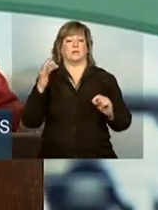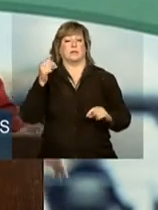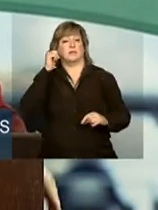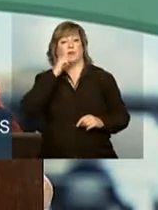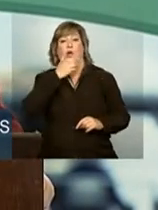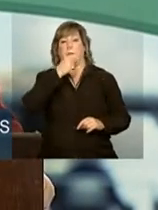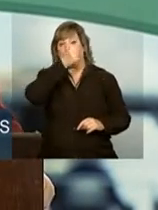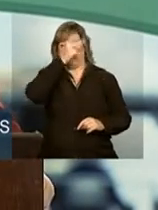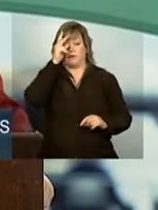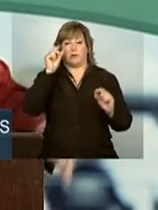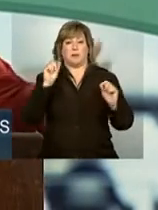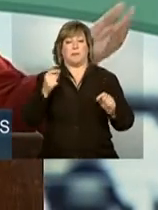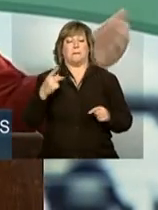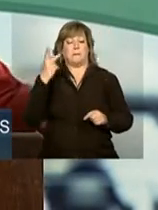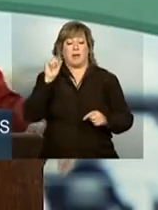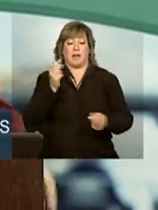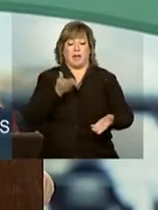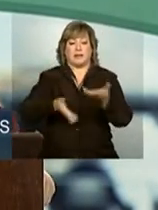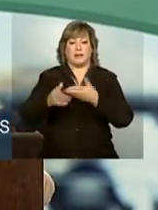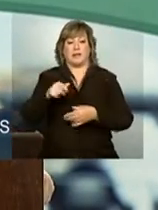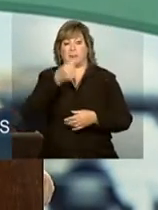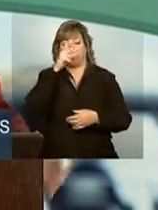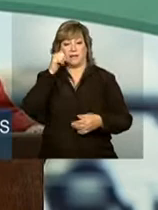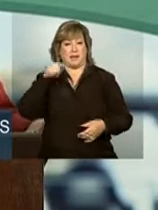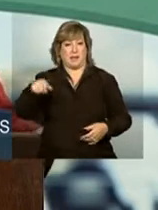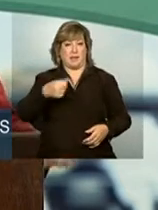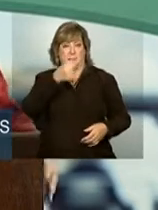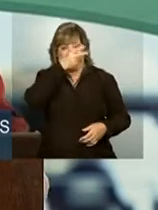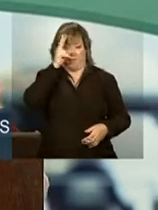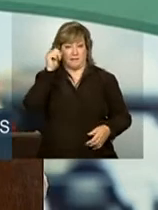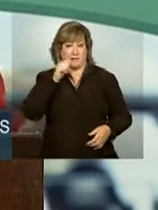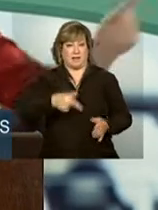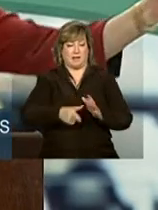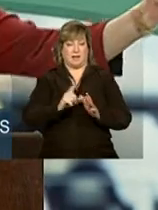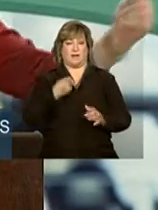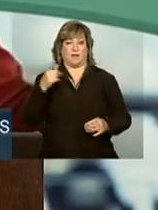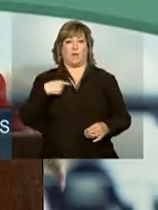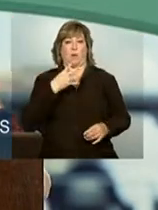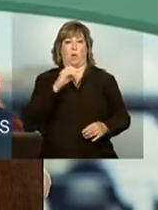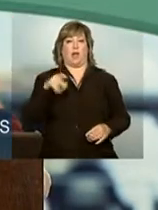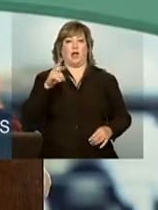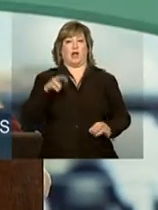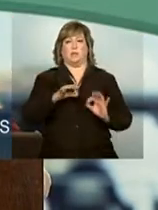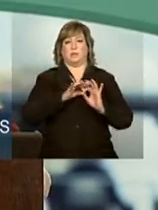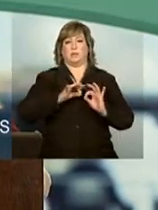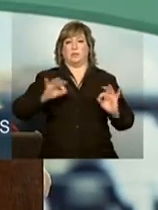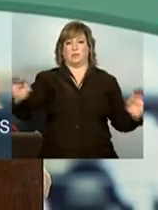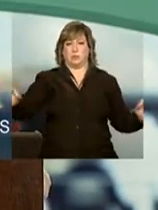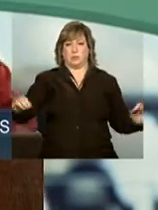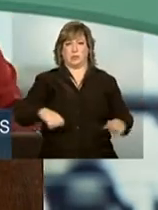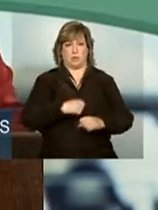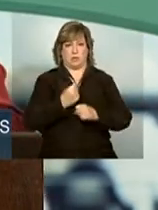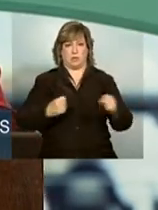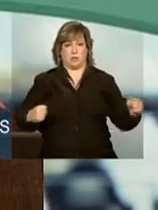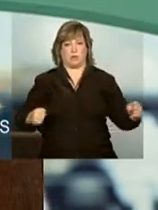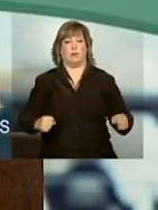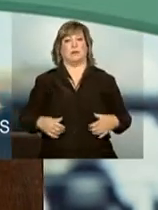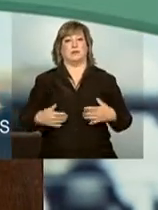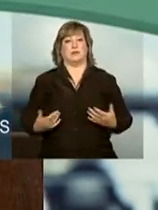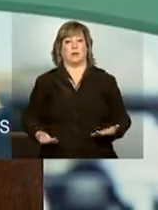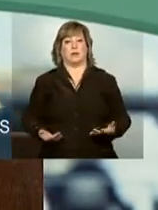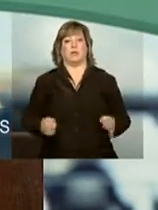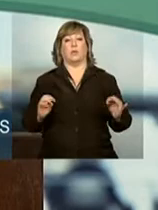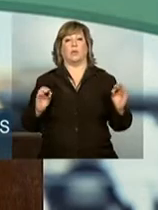para tratar municípios como esse da prefeita, com 400 quilômetros de extensão de uma ponta a outra. Em todas